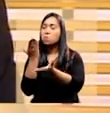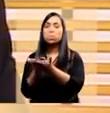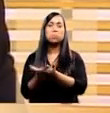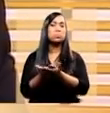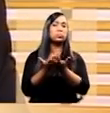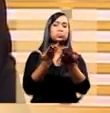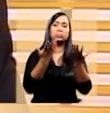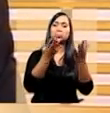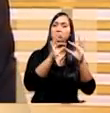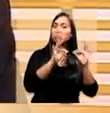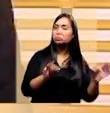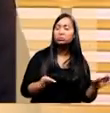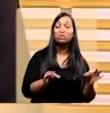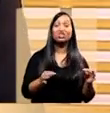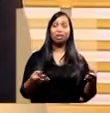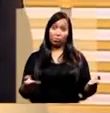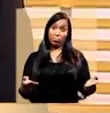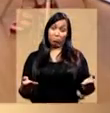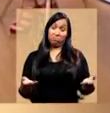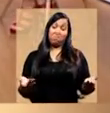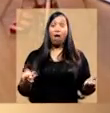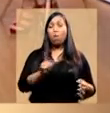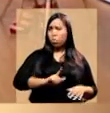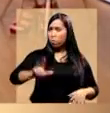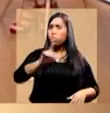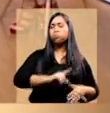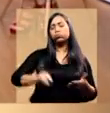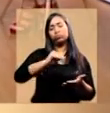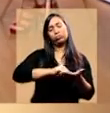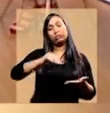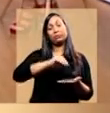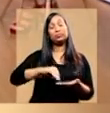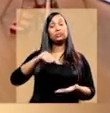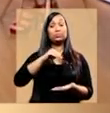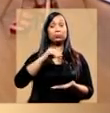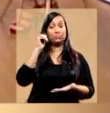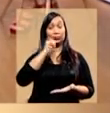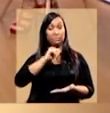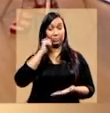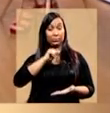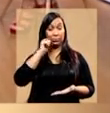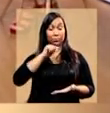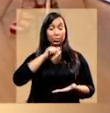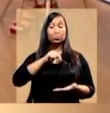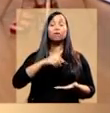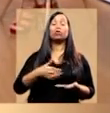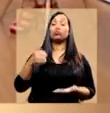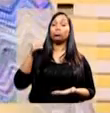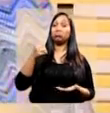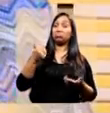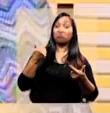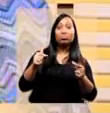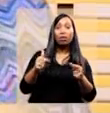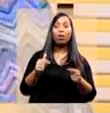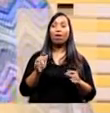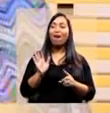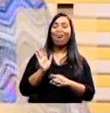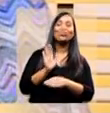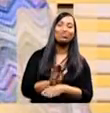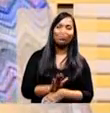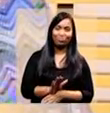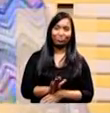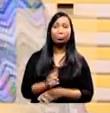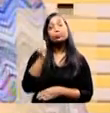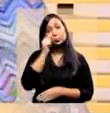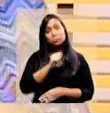menor dúvida. Lógico que os serviços da secretaria são as mulheres que não têm a quem recorrer,